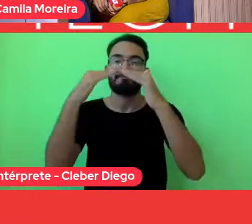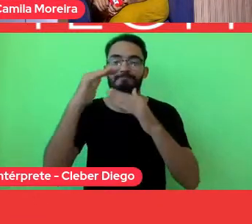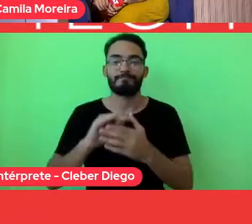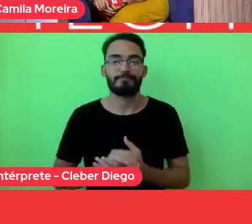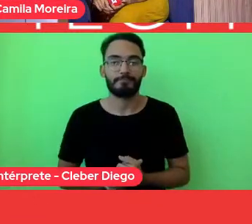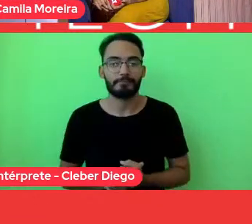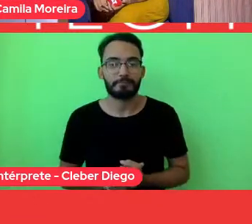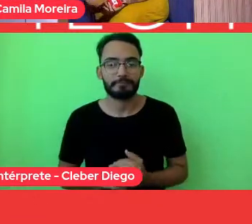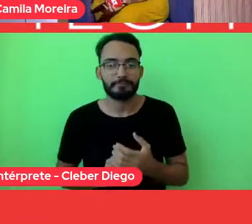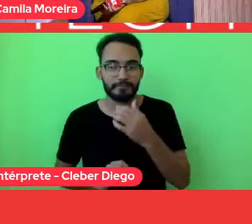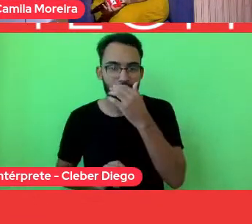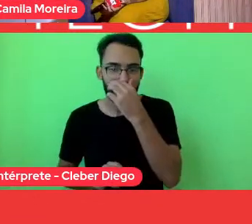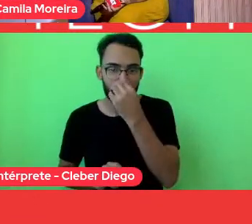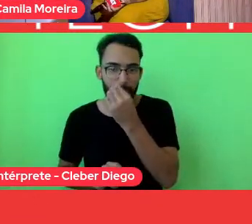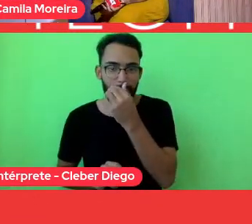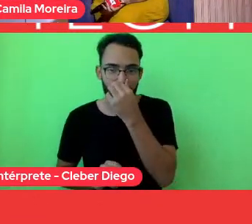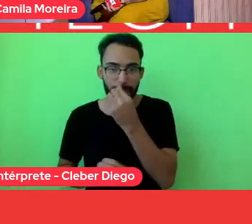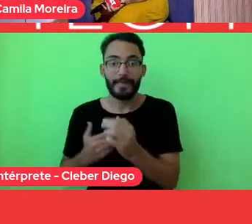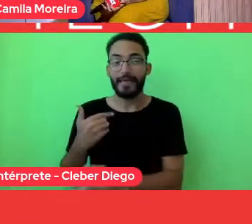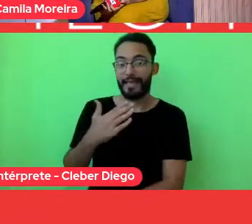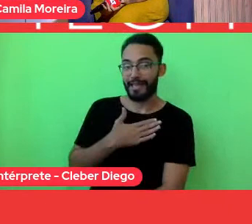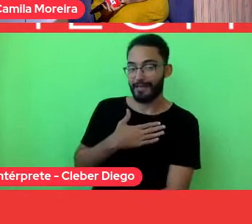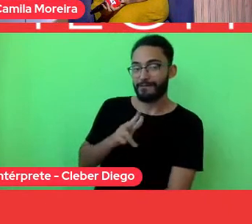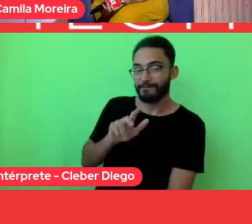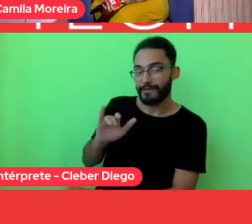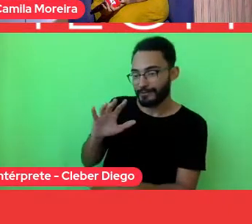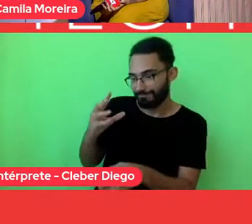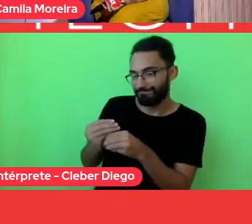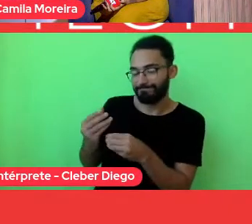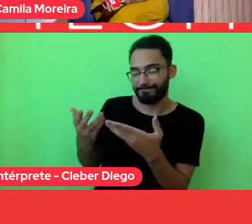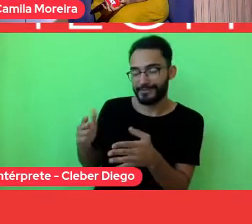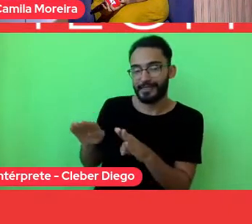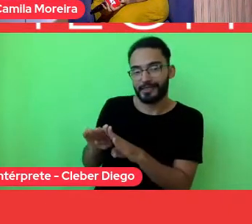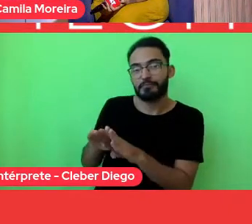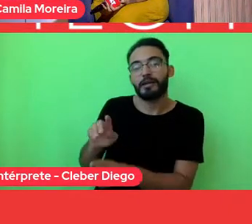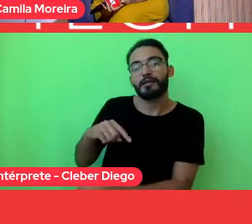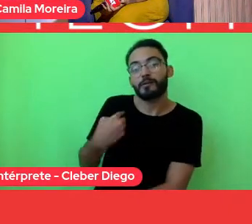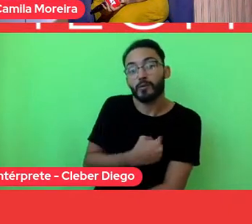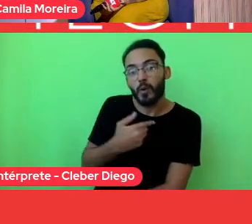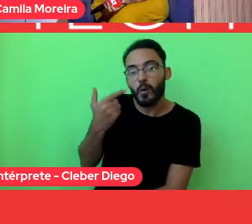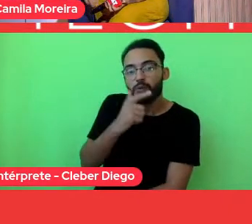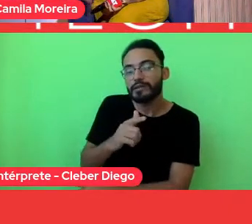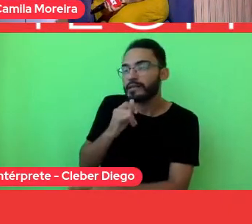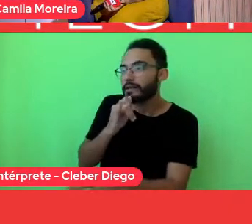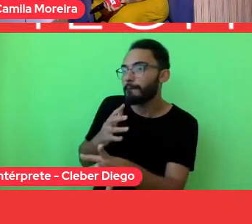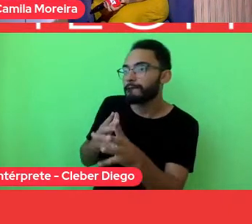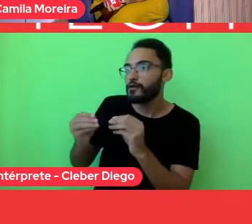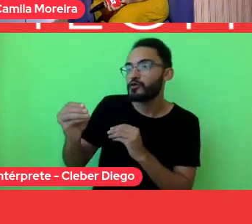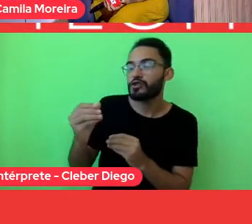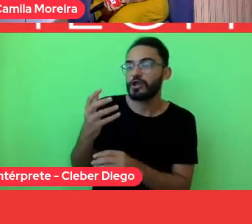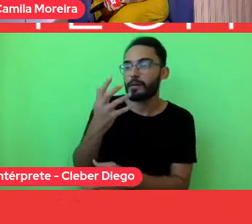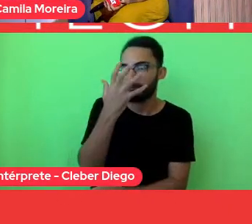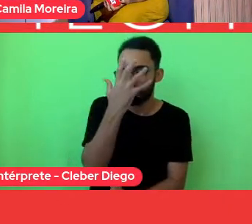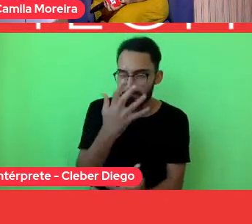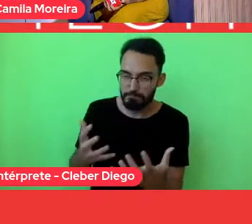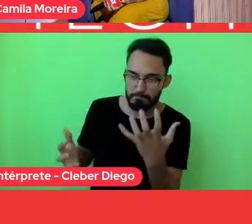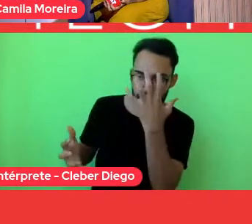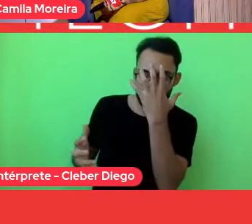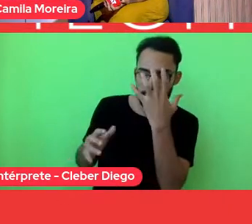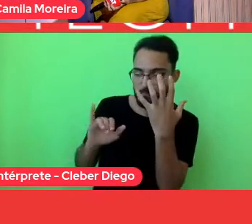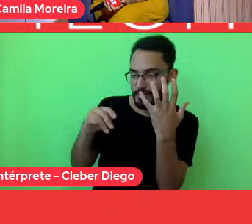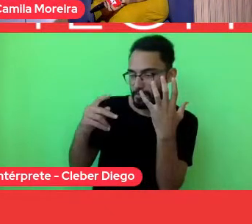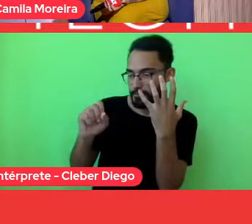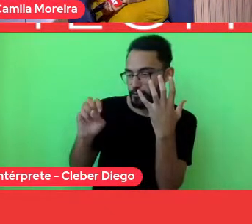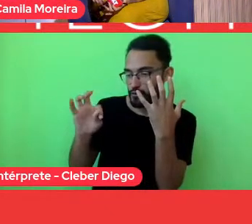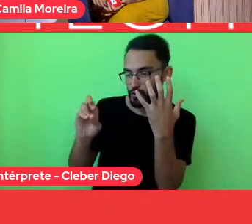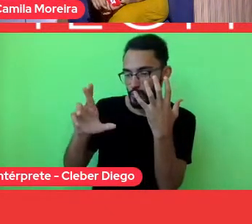Eu ia comentar que, né, acho que fazendo essa linha, né, depois que a gente consegue fugir desse lugar da impostora e de falar, não, eu também posso, eu